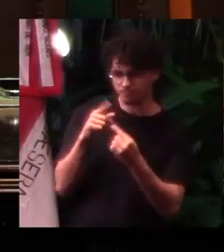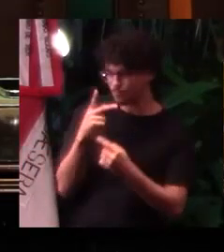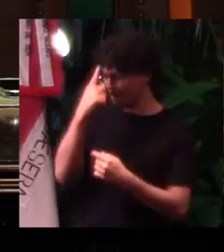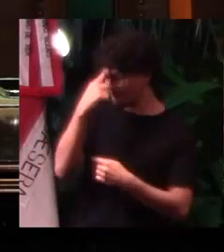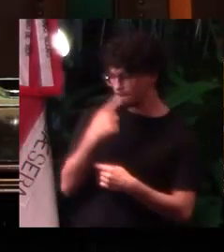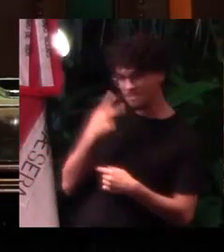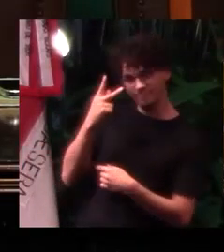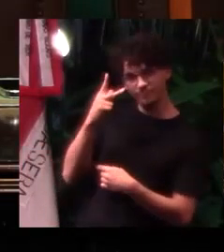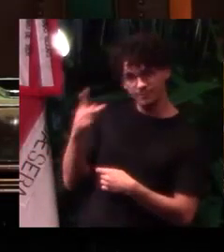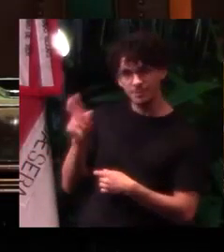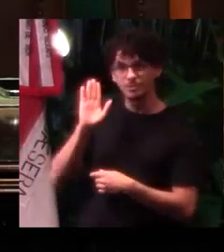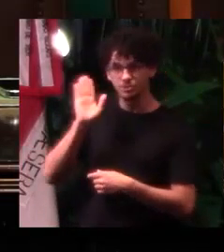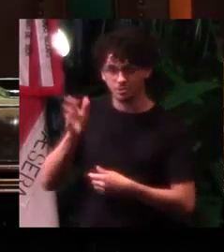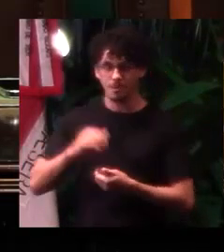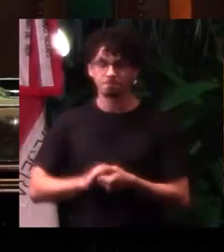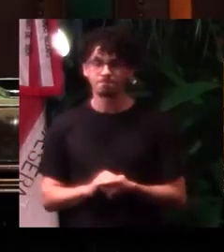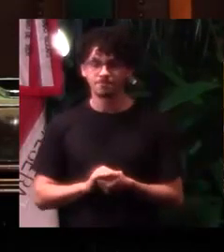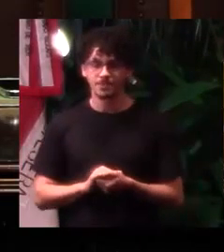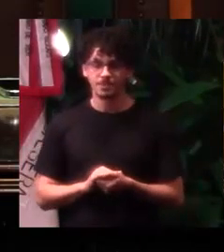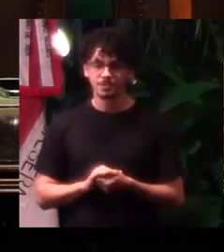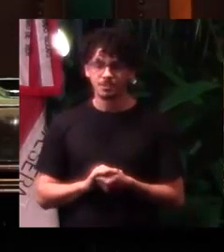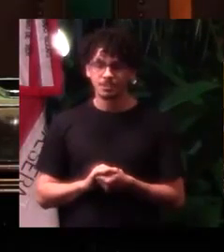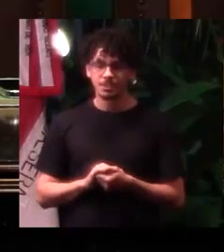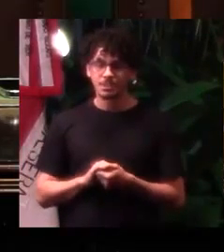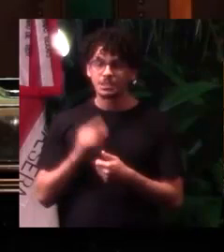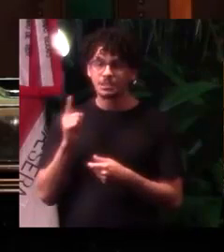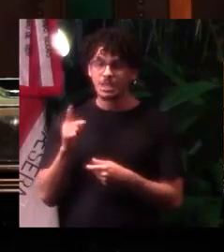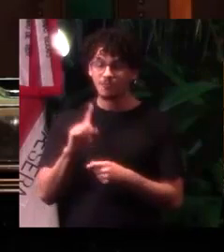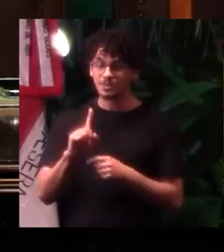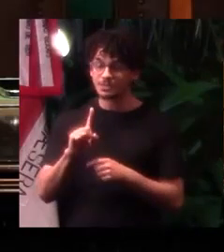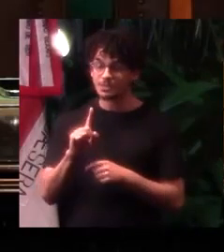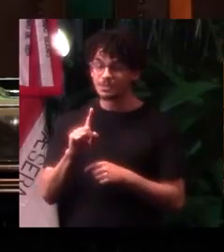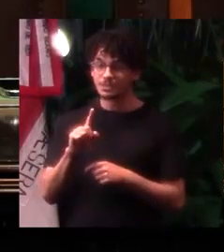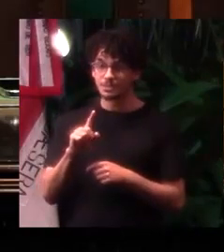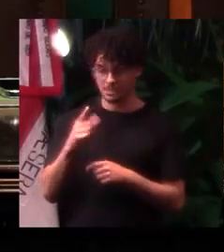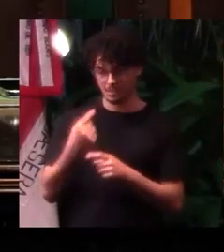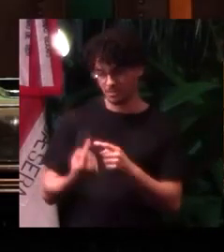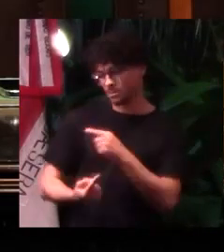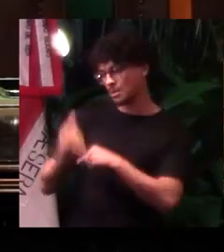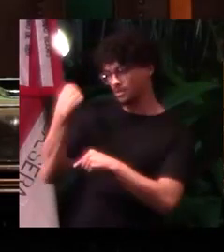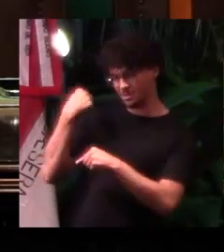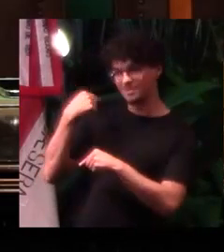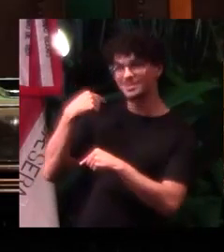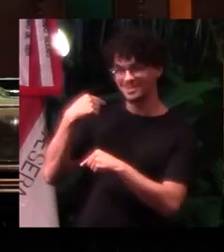E ela vem depois de Grande Sertão